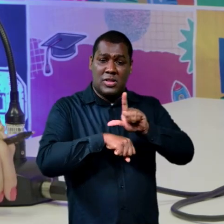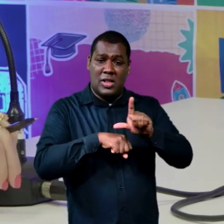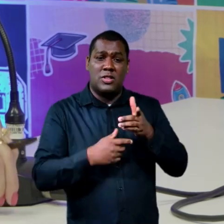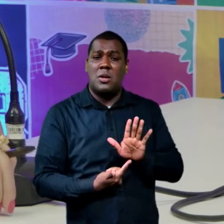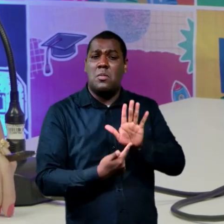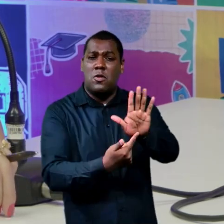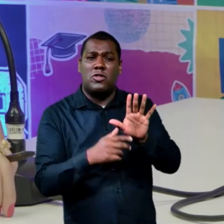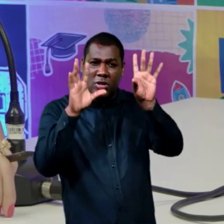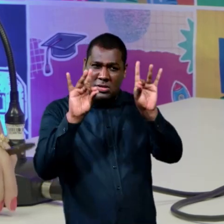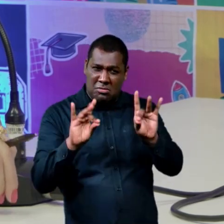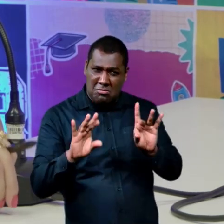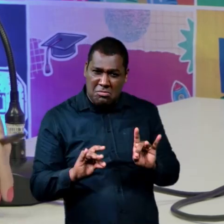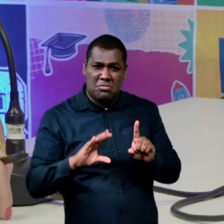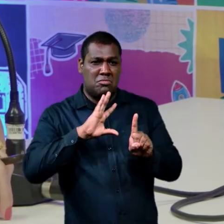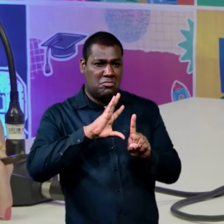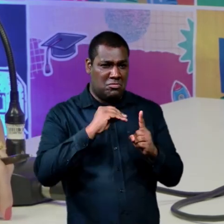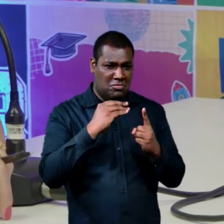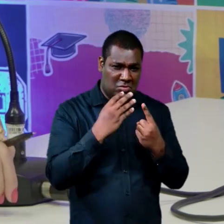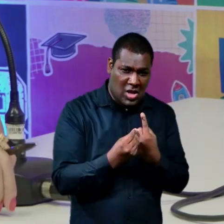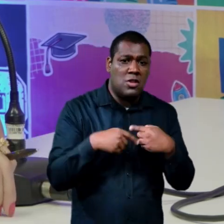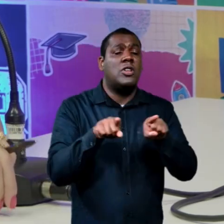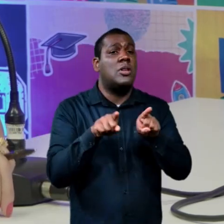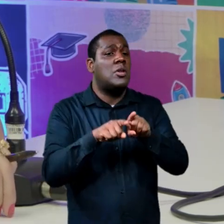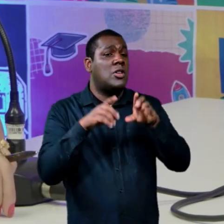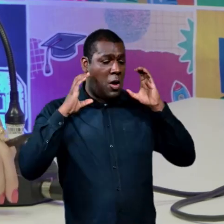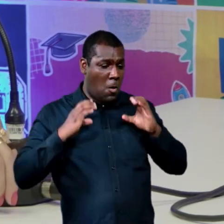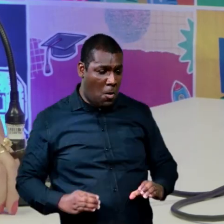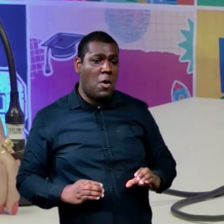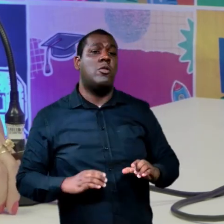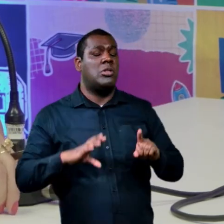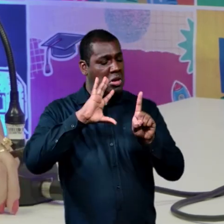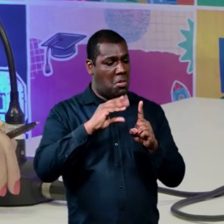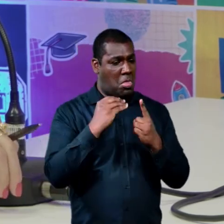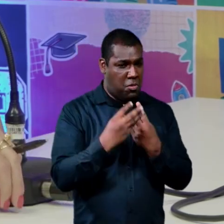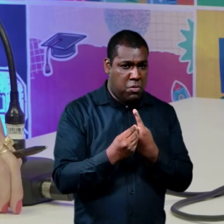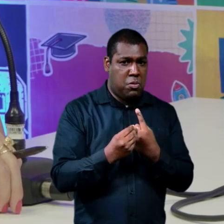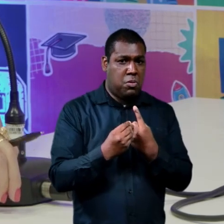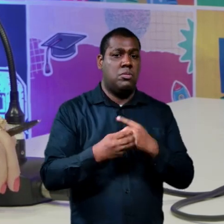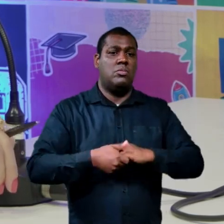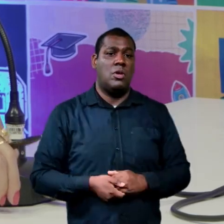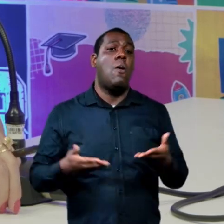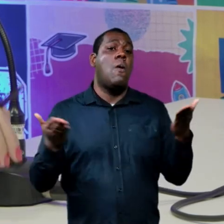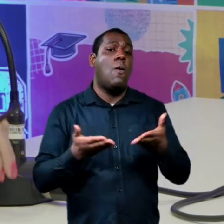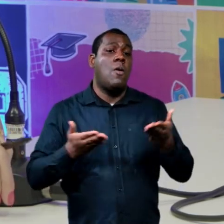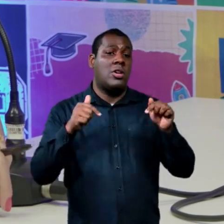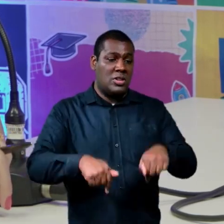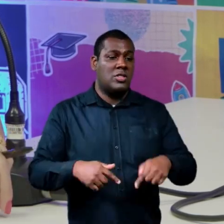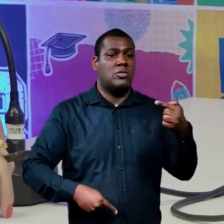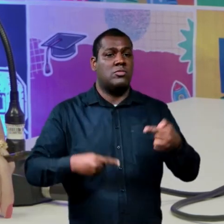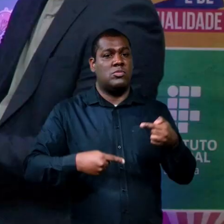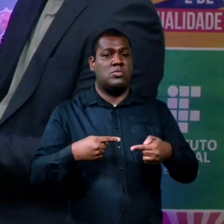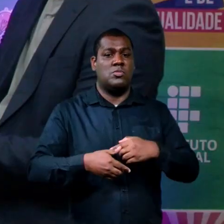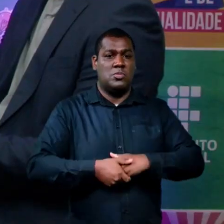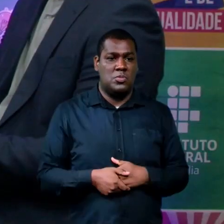o que seria assédio sexual e outras condutas de conotação sexual. Então, é isso que a gente vai discutir hoje com vocês. Vamos começar, então,